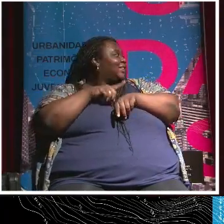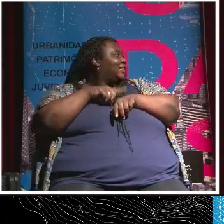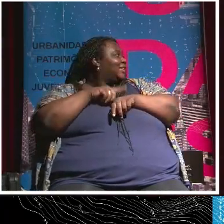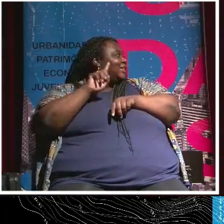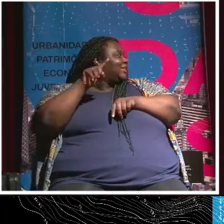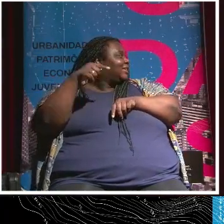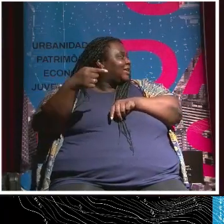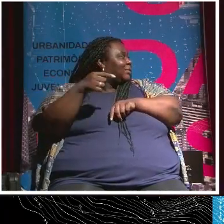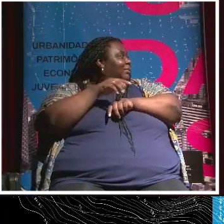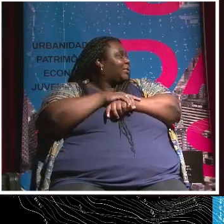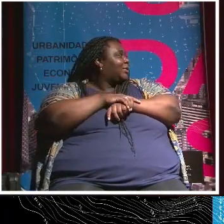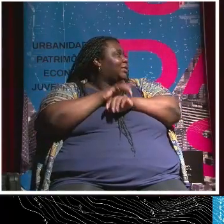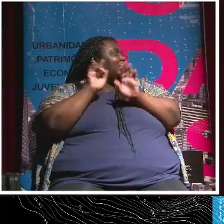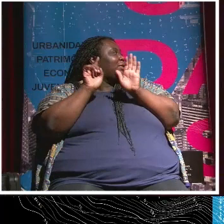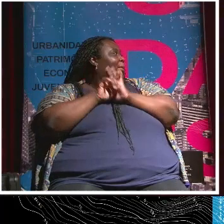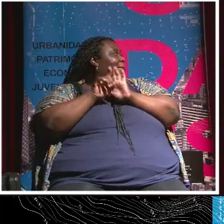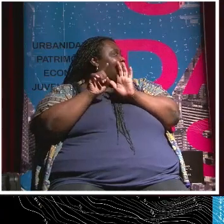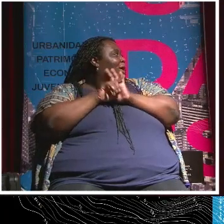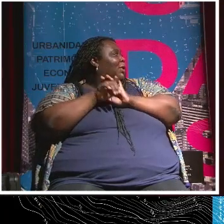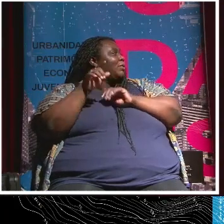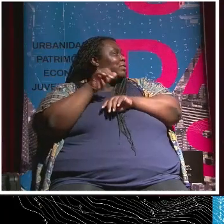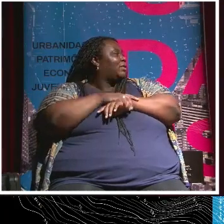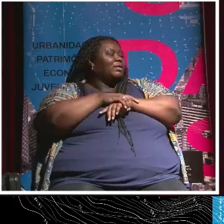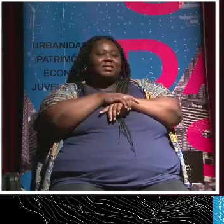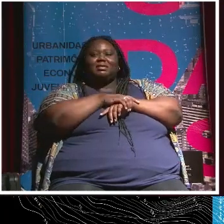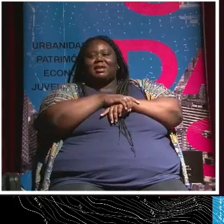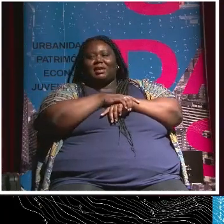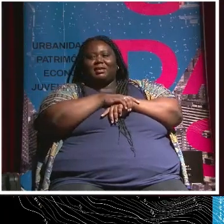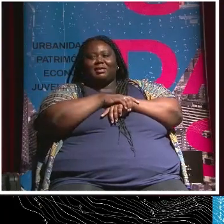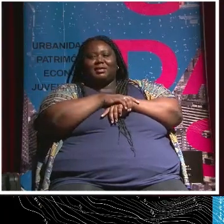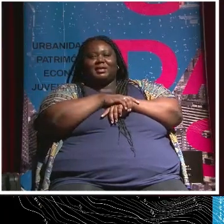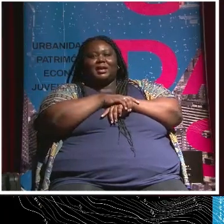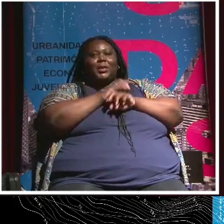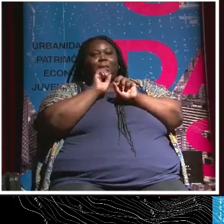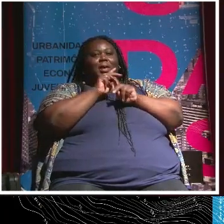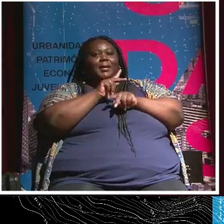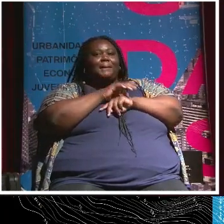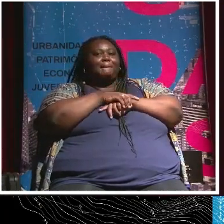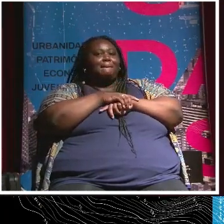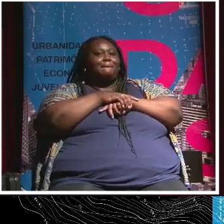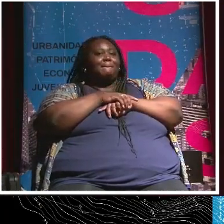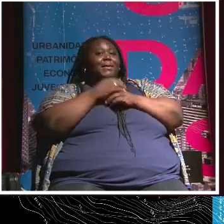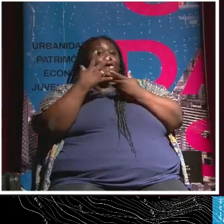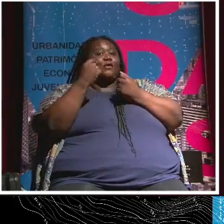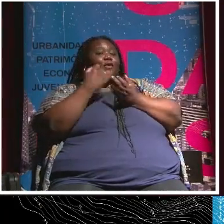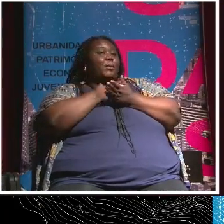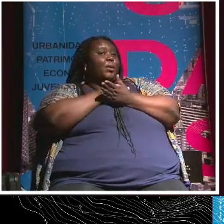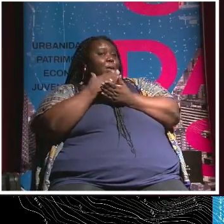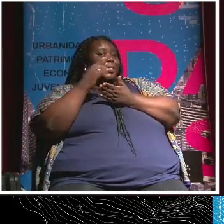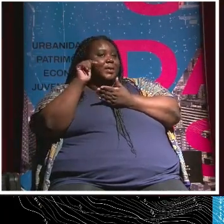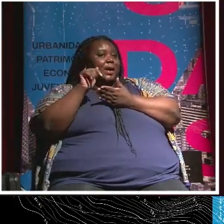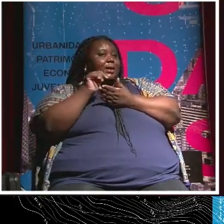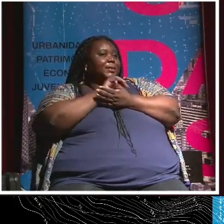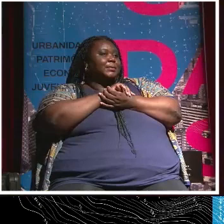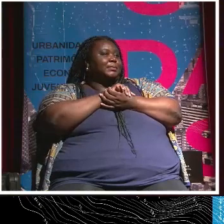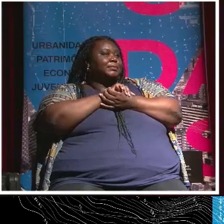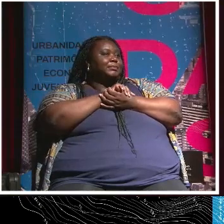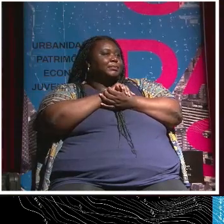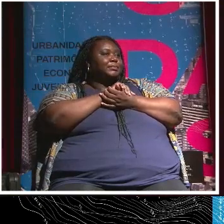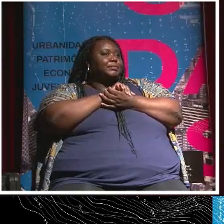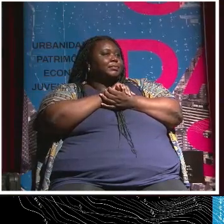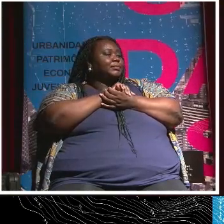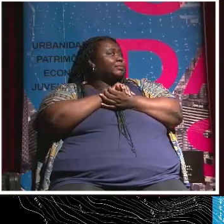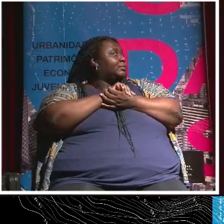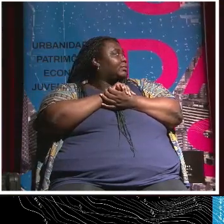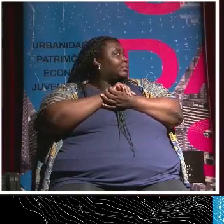bloco de perguntas ao final das 3 exposições. Tudo bem? Então, vamos começar aqui na ordem com